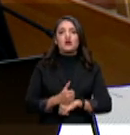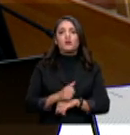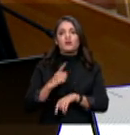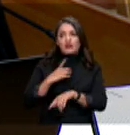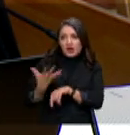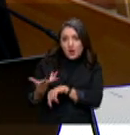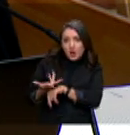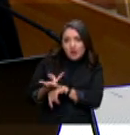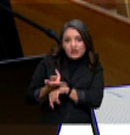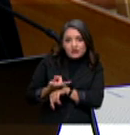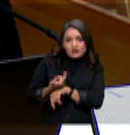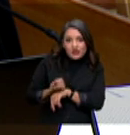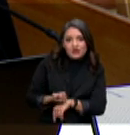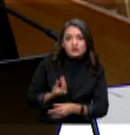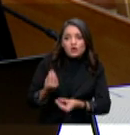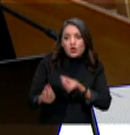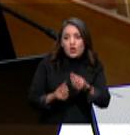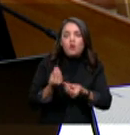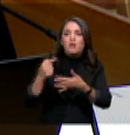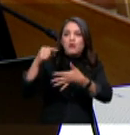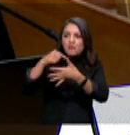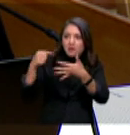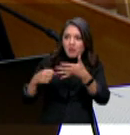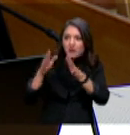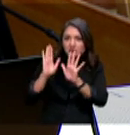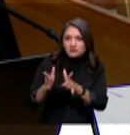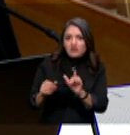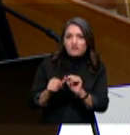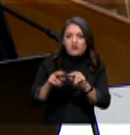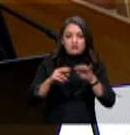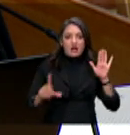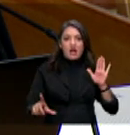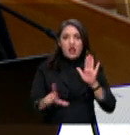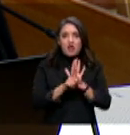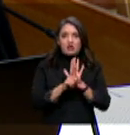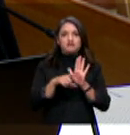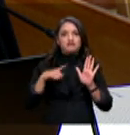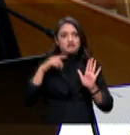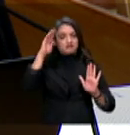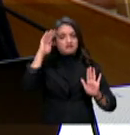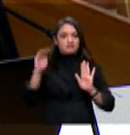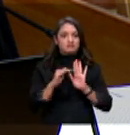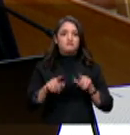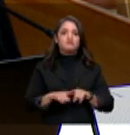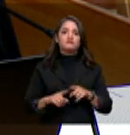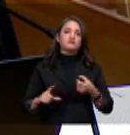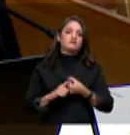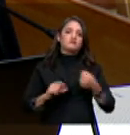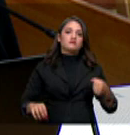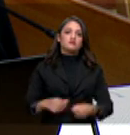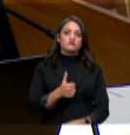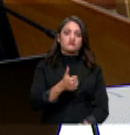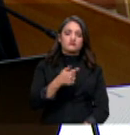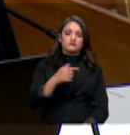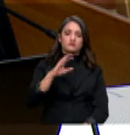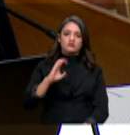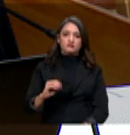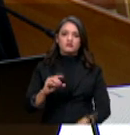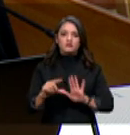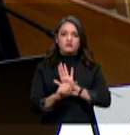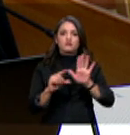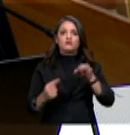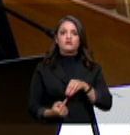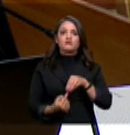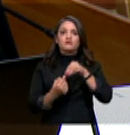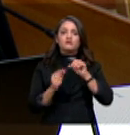profissionais, ou seja, as condições estabelecidas em lei. E mesmo o artigo 170, parágrafo único, a